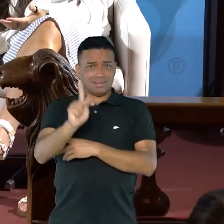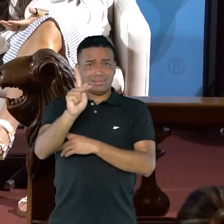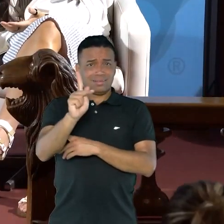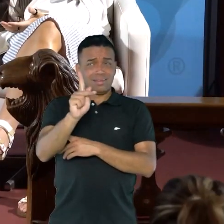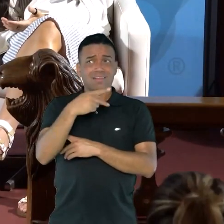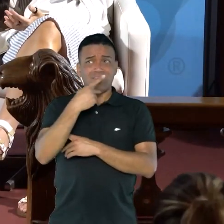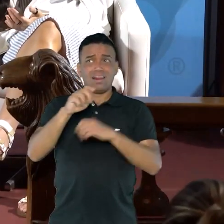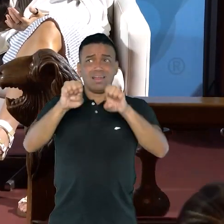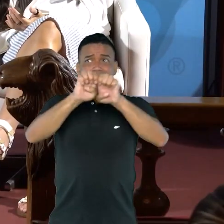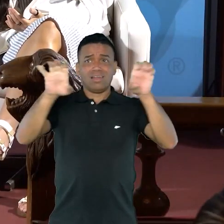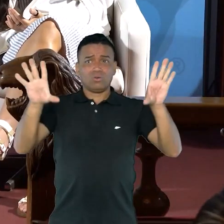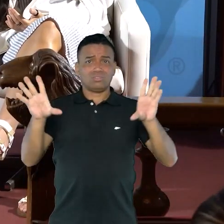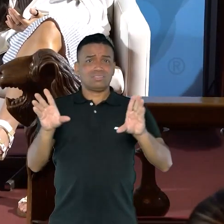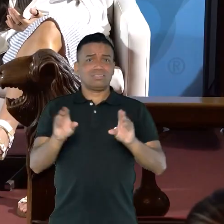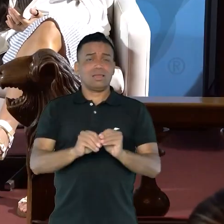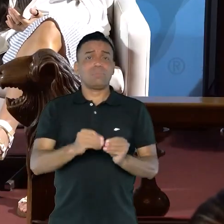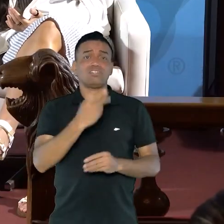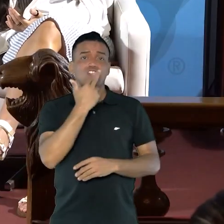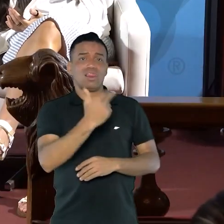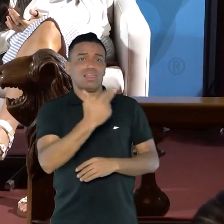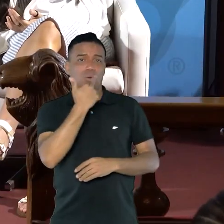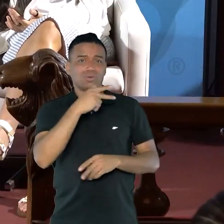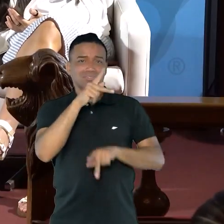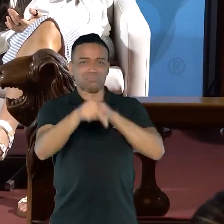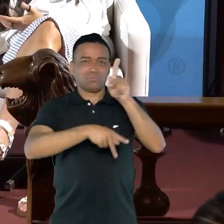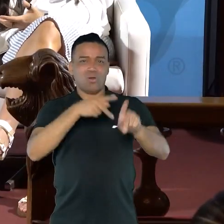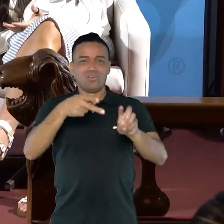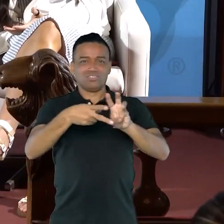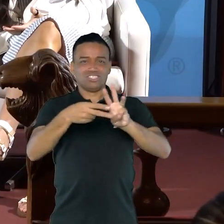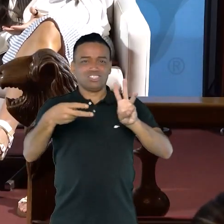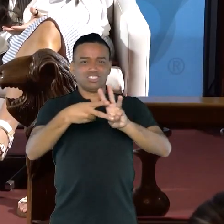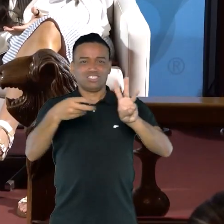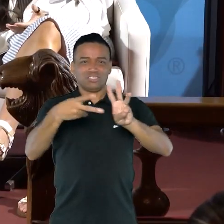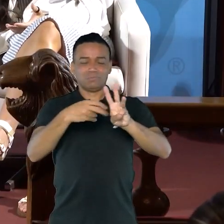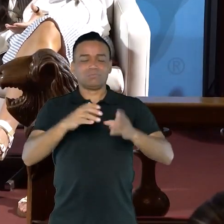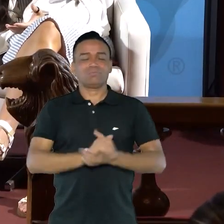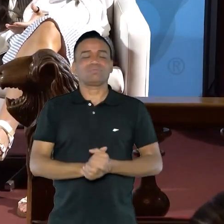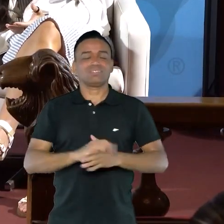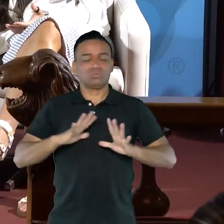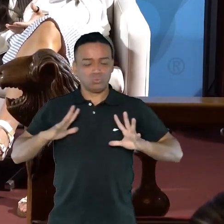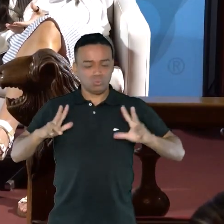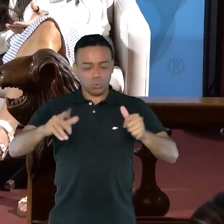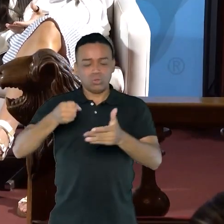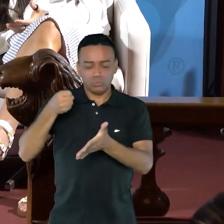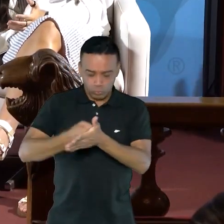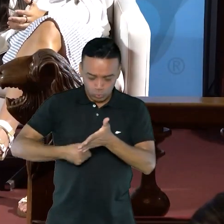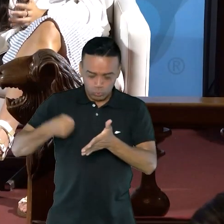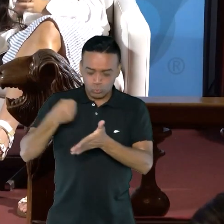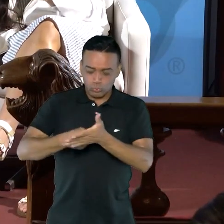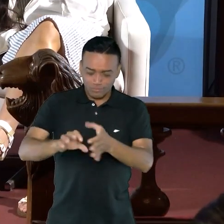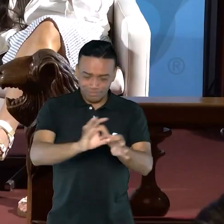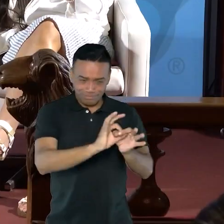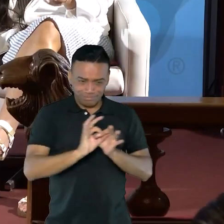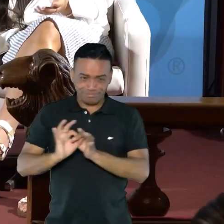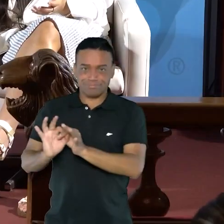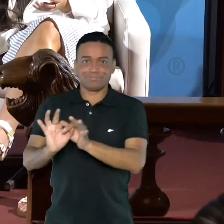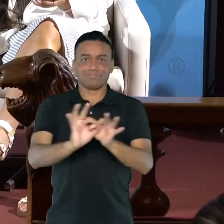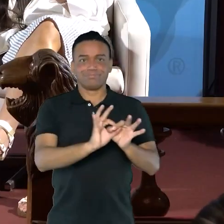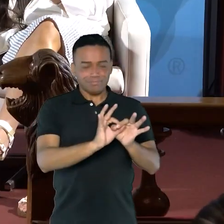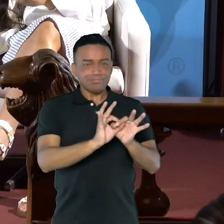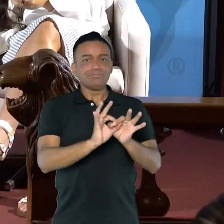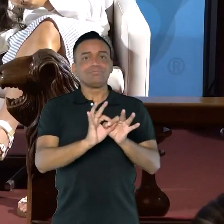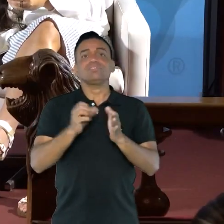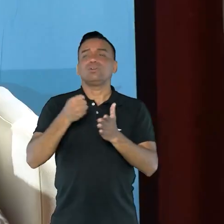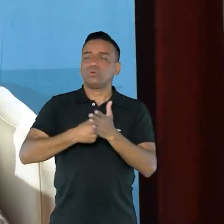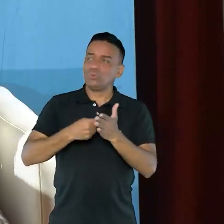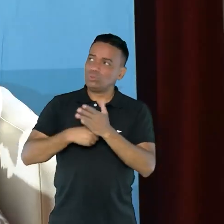línguas indígenas, para dizer que todas essas lutas são conectadas. Então, a luta pelo